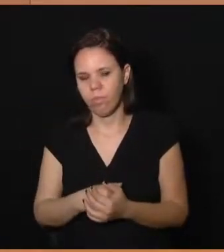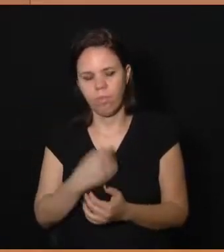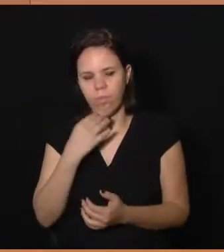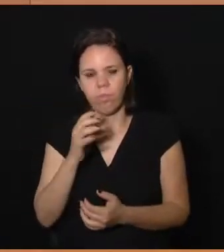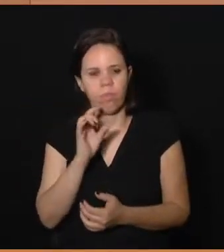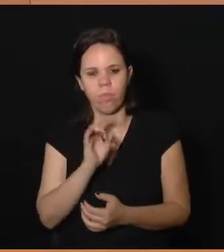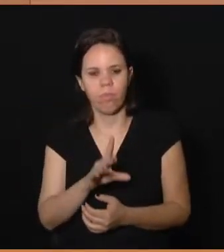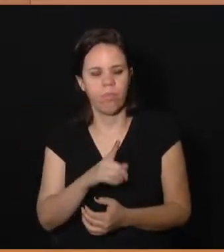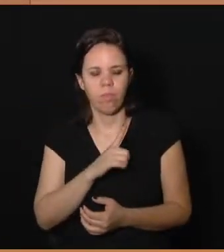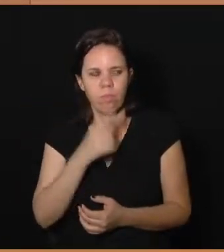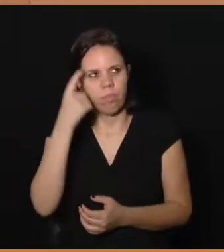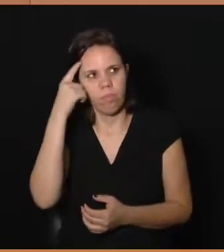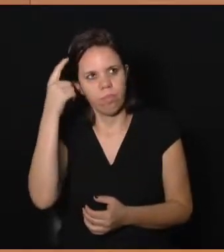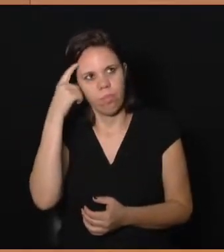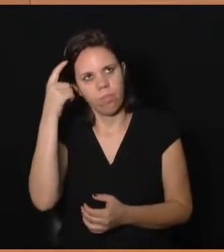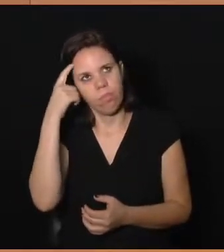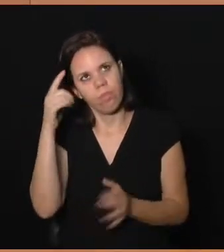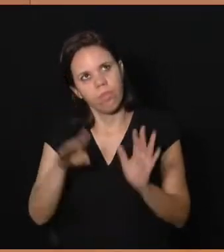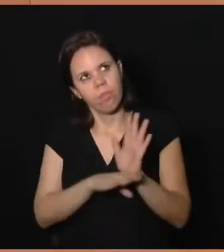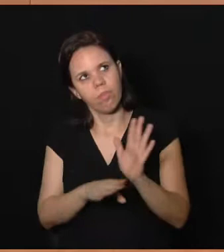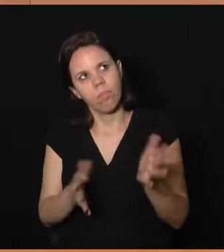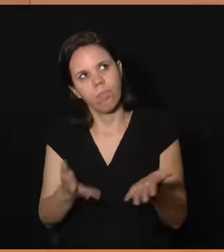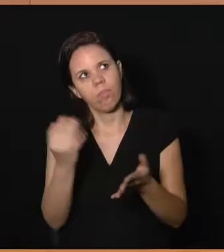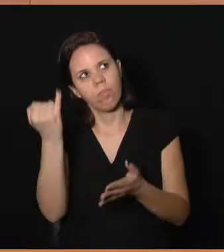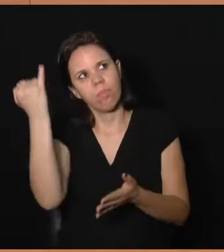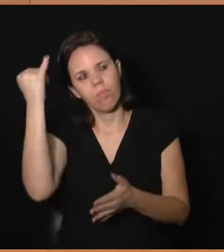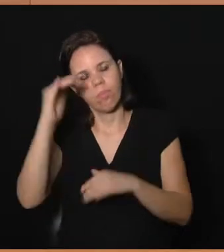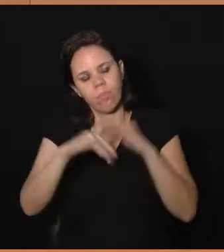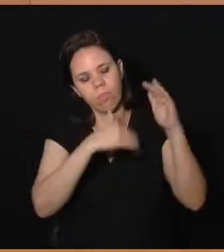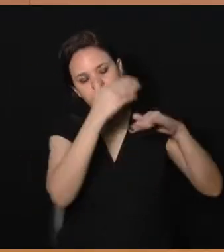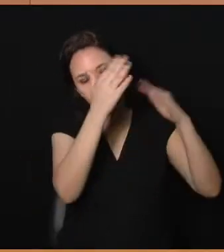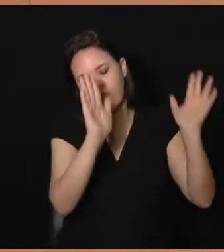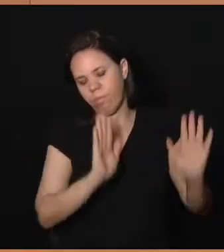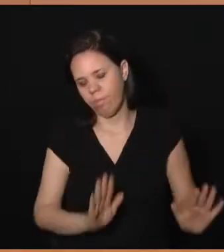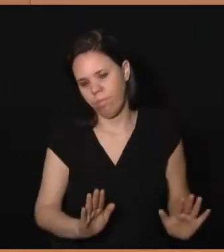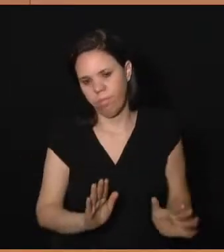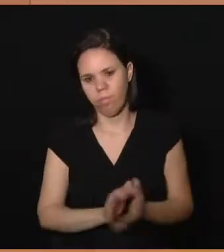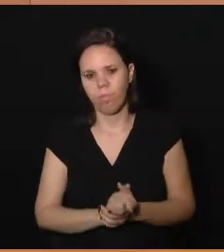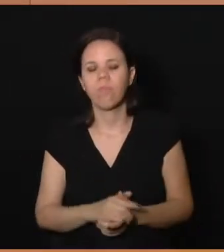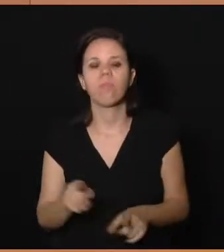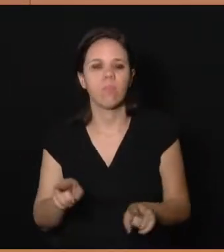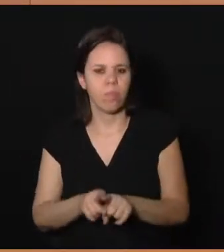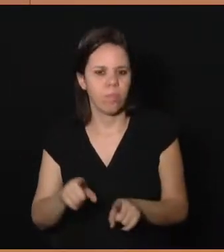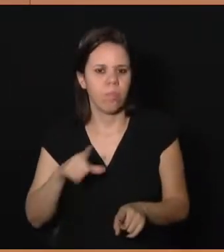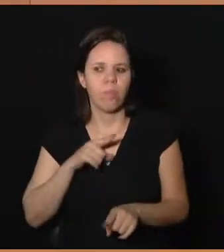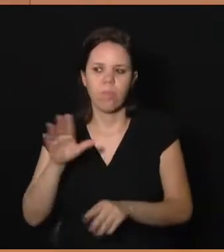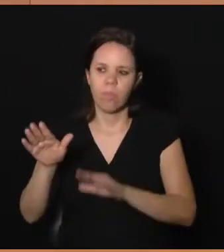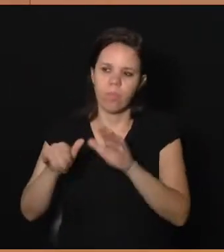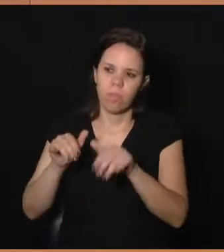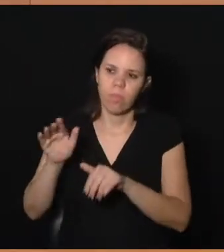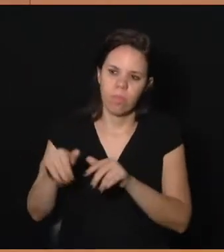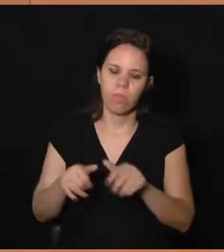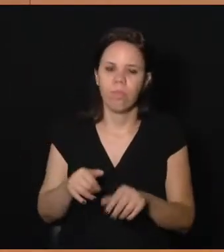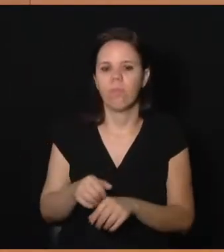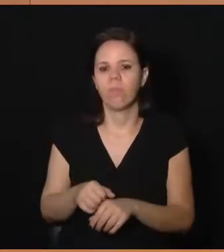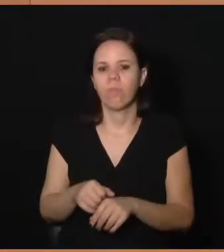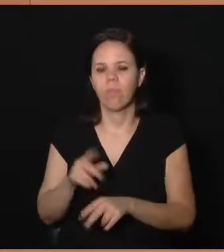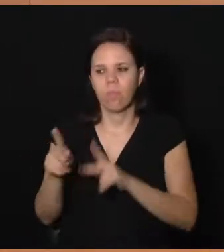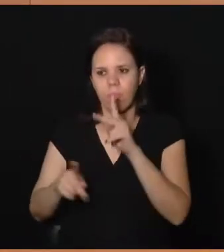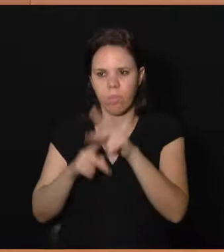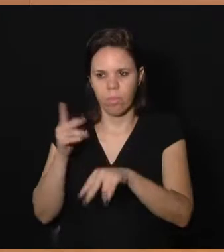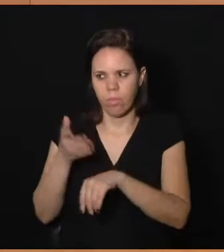só ideias que sejam importantes para o desenvolvimento. Eu acho que também tem que chamar os players e a gente tem que entender